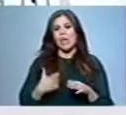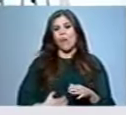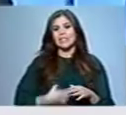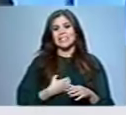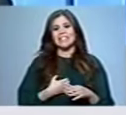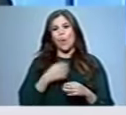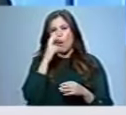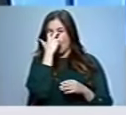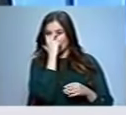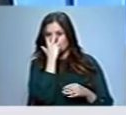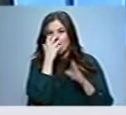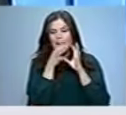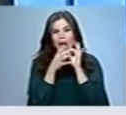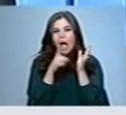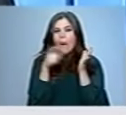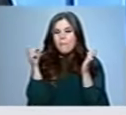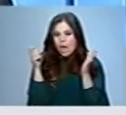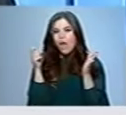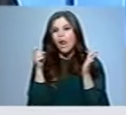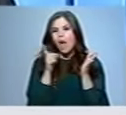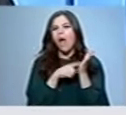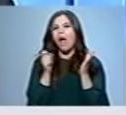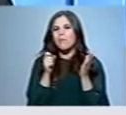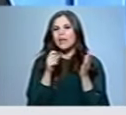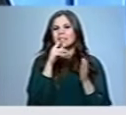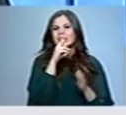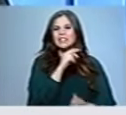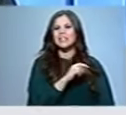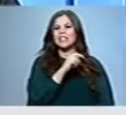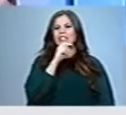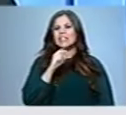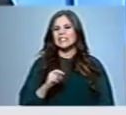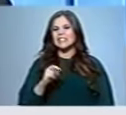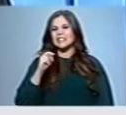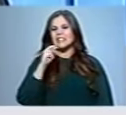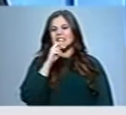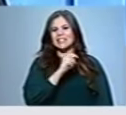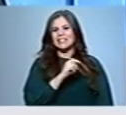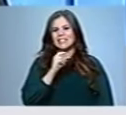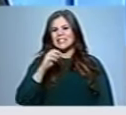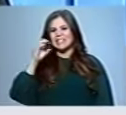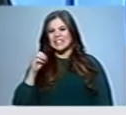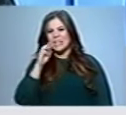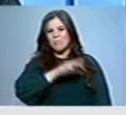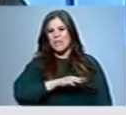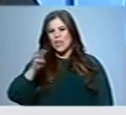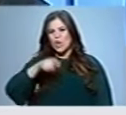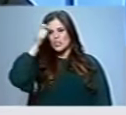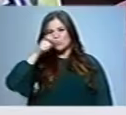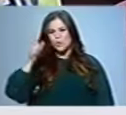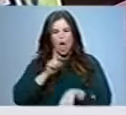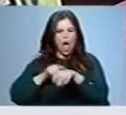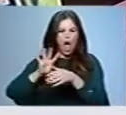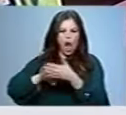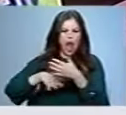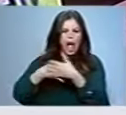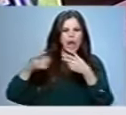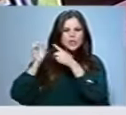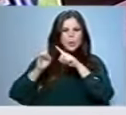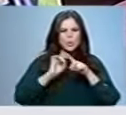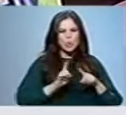curiosidade crescente com os Estados Unidos. Pá, os Estados Unidos têm 330 milhões de pessoas, têm 3 quintos da população da União Europeia. Vários fusos horários. Sim, vários, é como se fossem